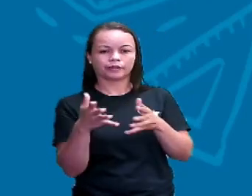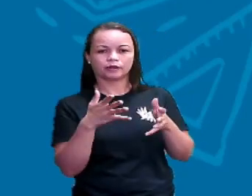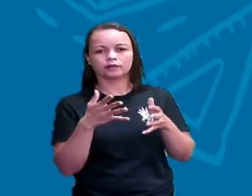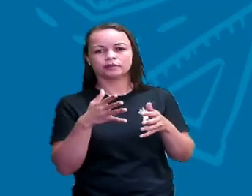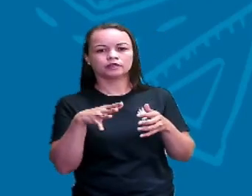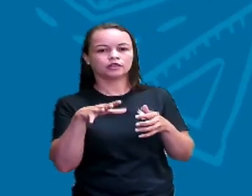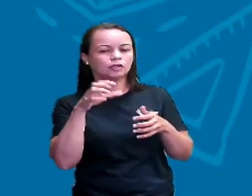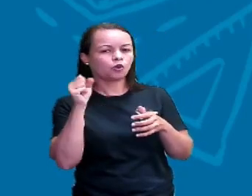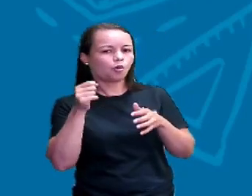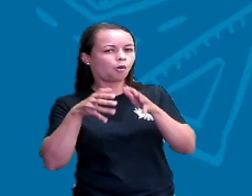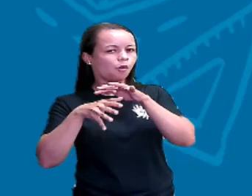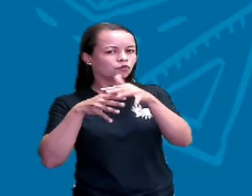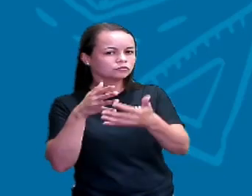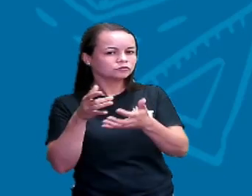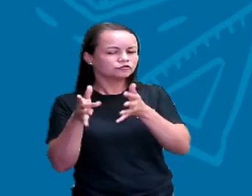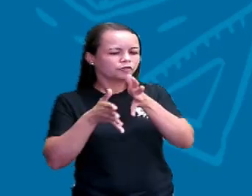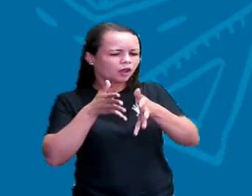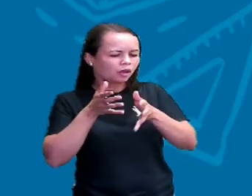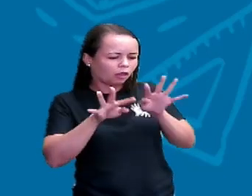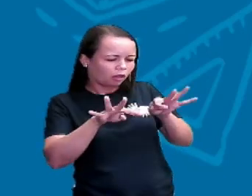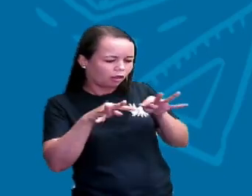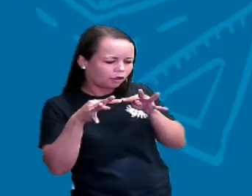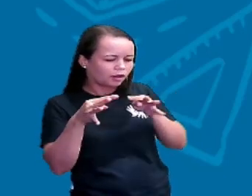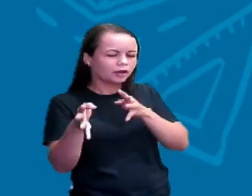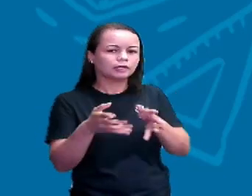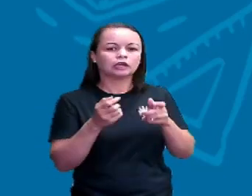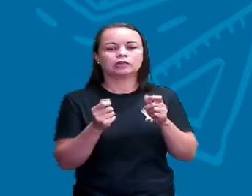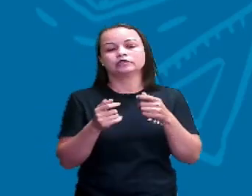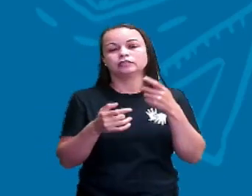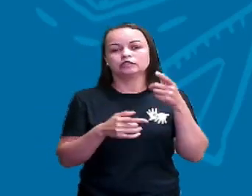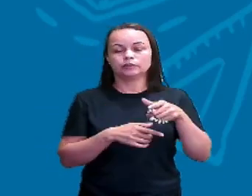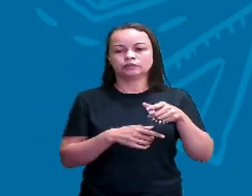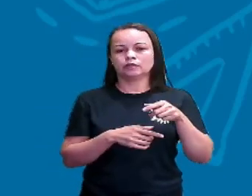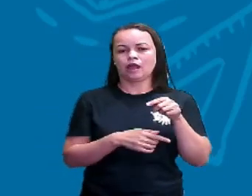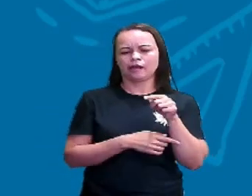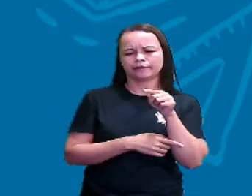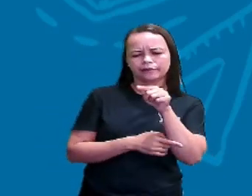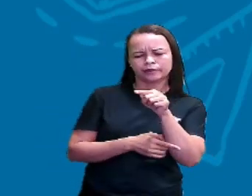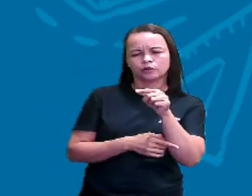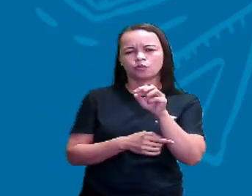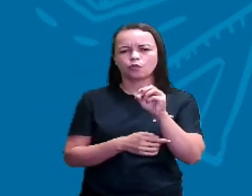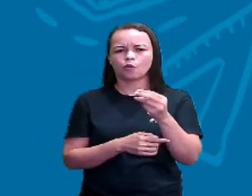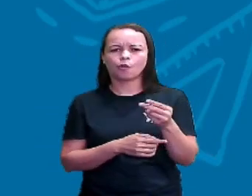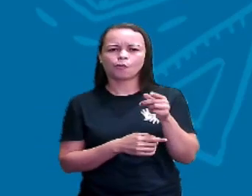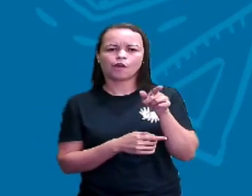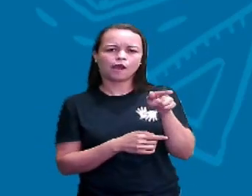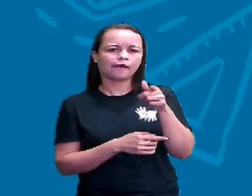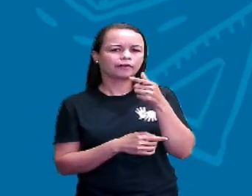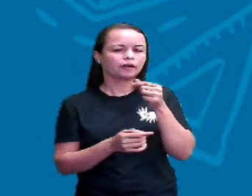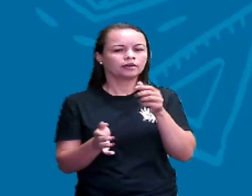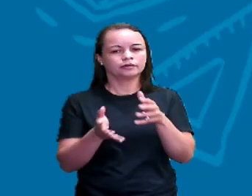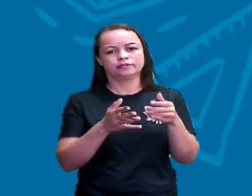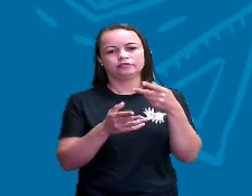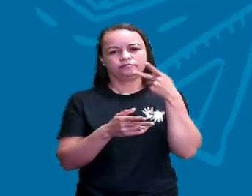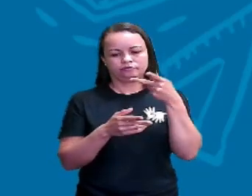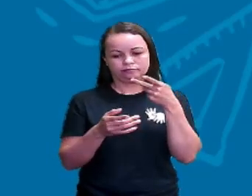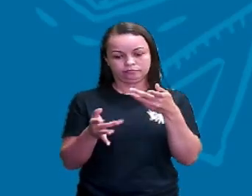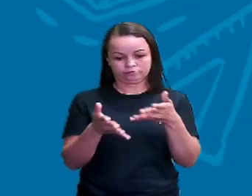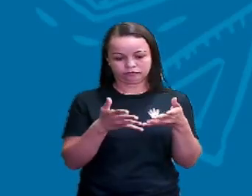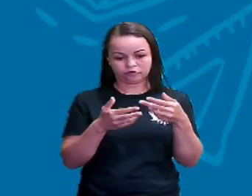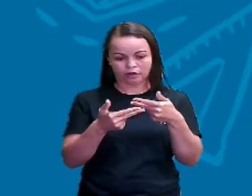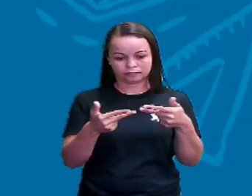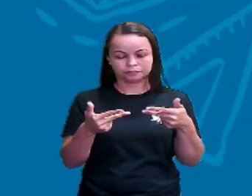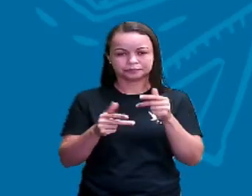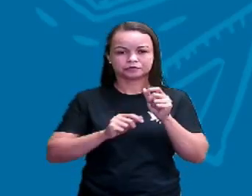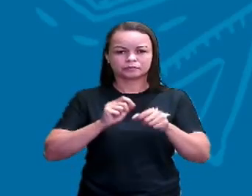ouve. Terceira pessoa do discurso, aquilo ou aquele sobre o que se fala. Sabendo disso, o